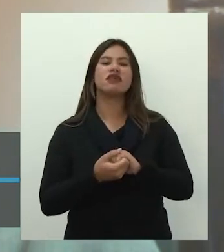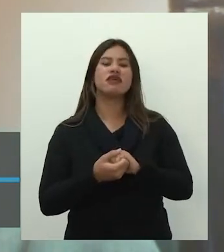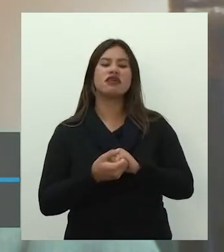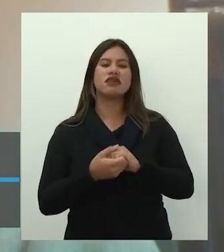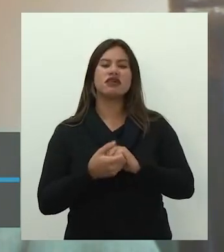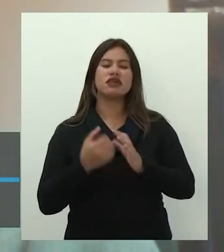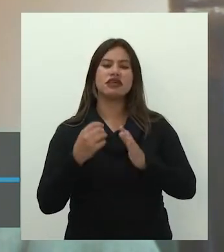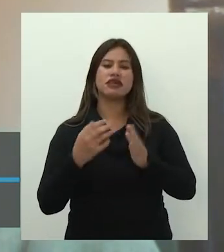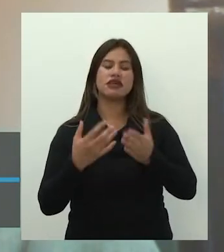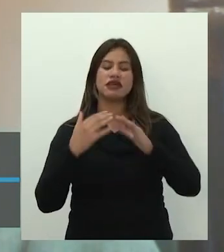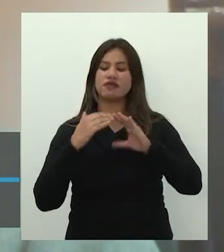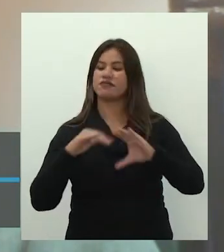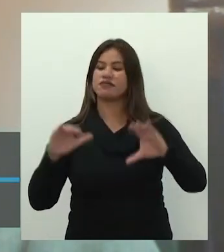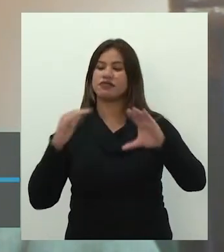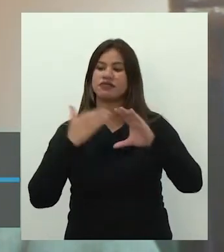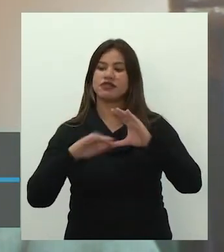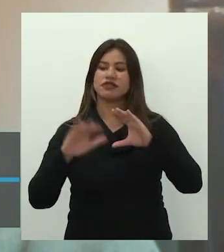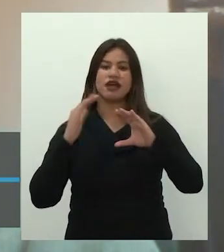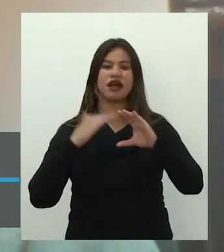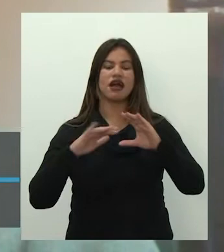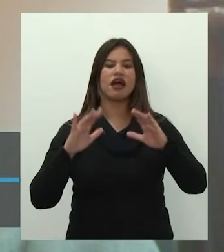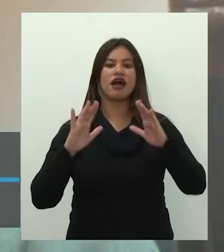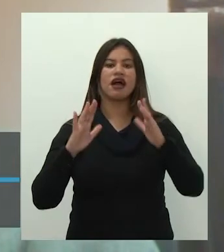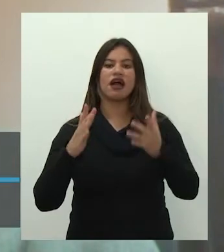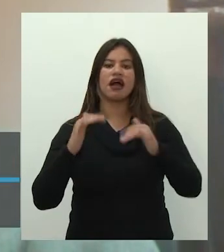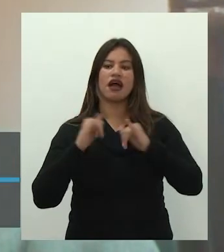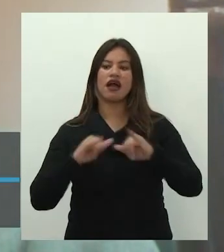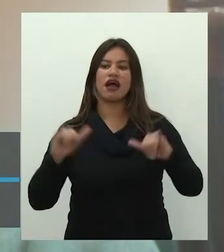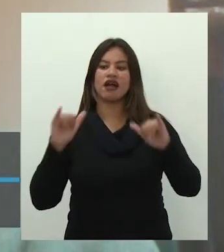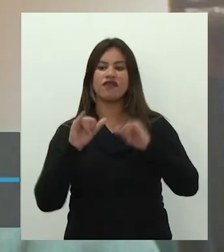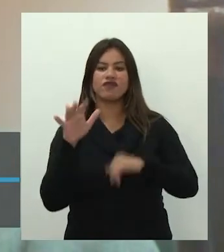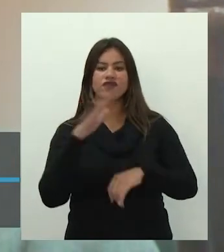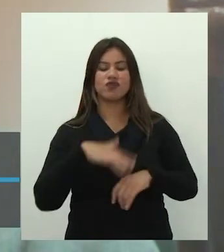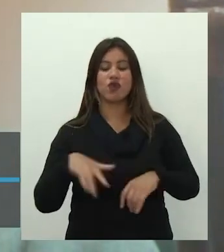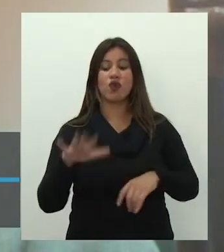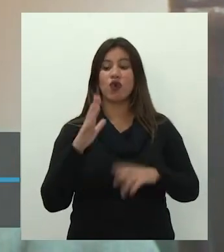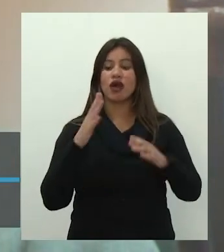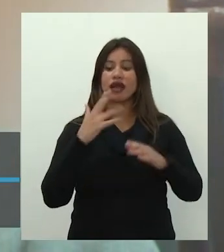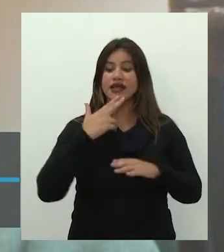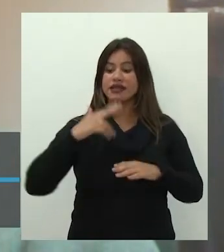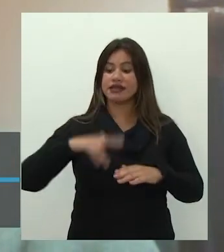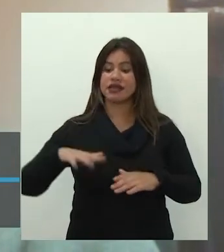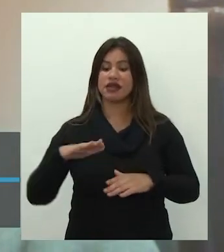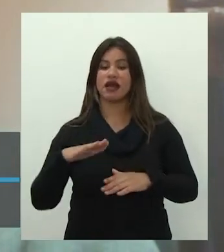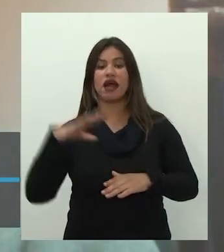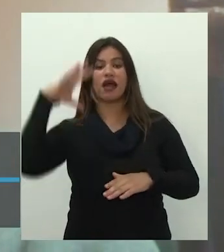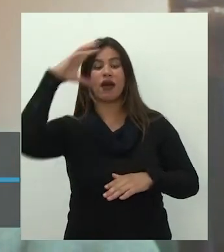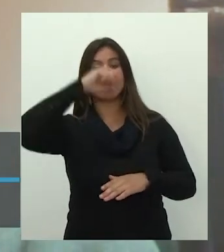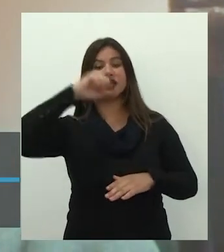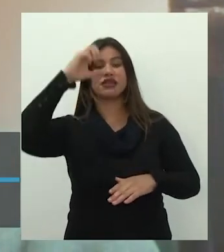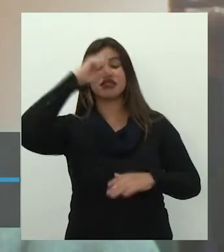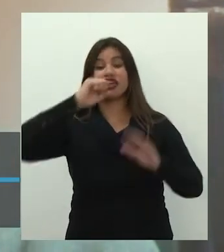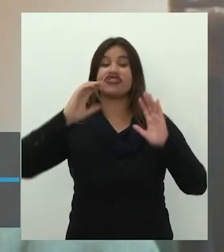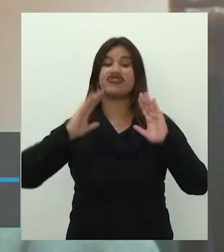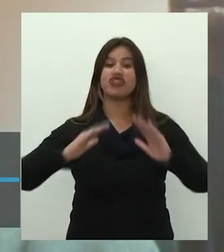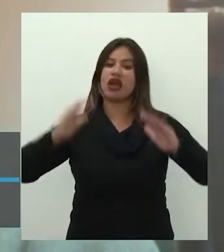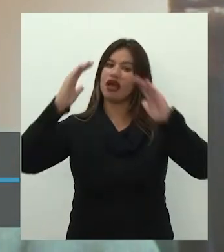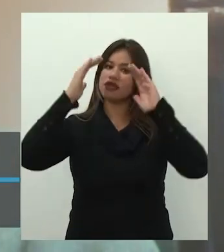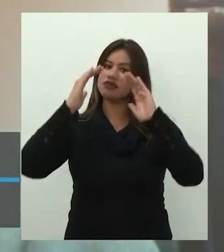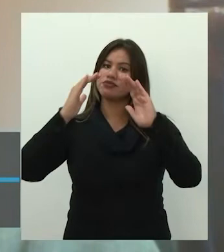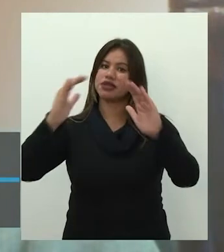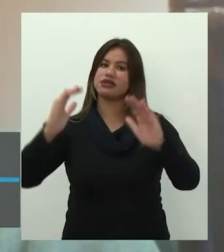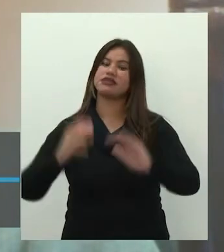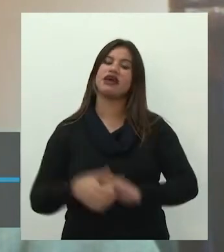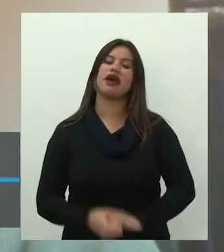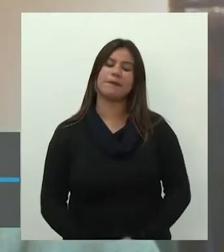para as nossas crianças, que é importante que desde pequenos eles aprendam a esse respeito,